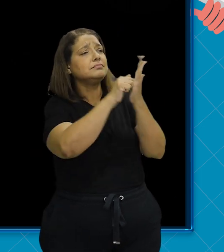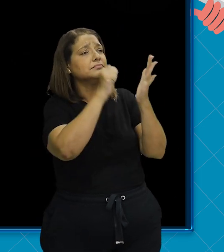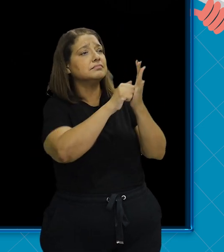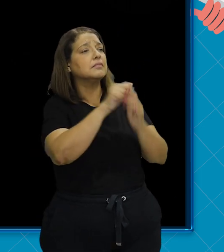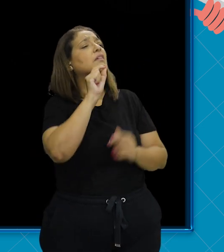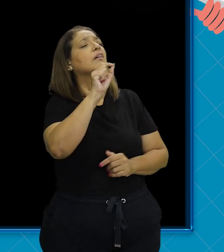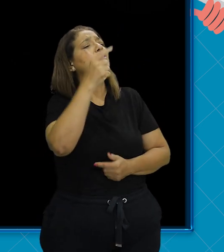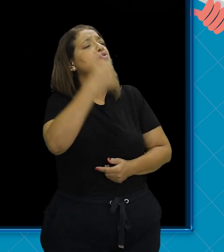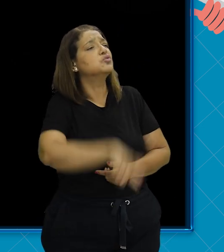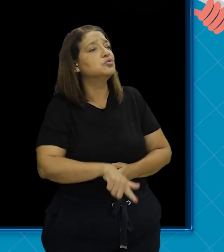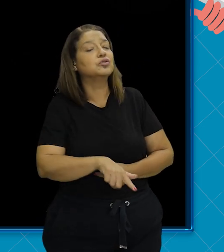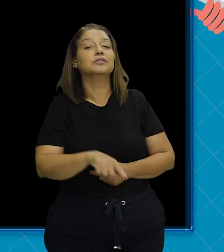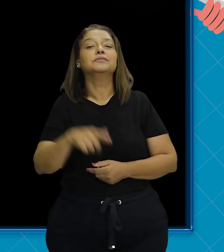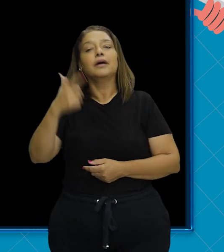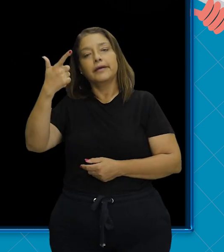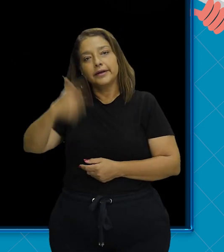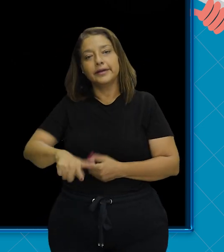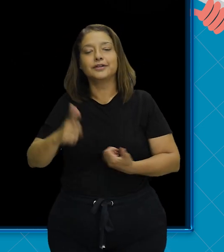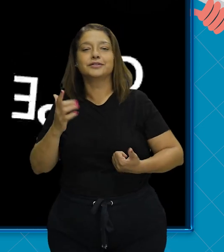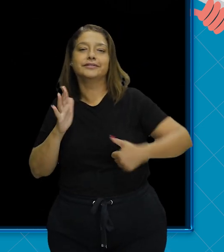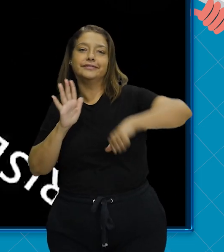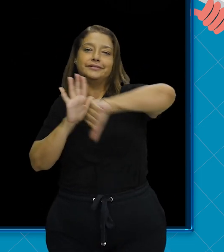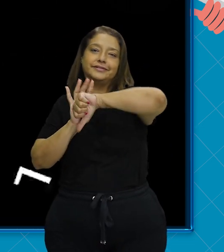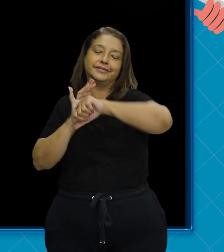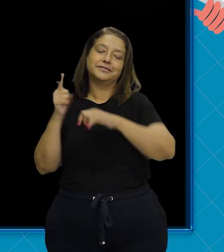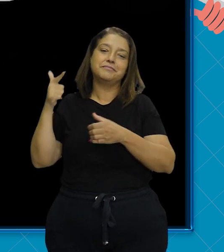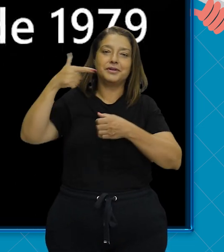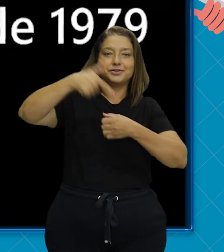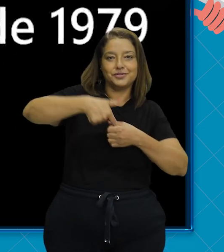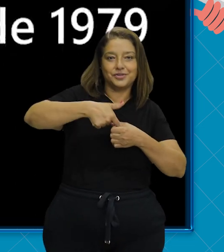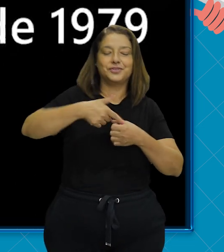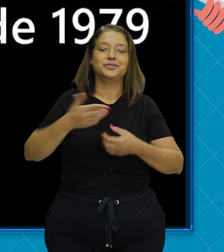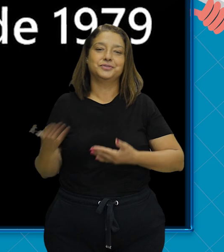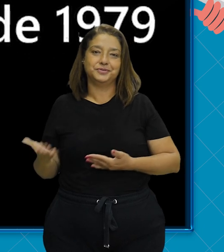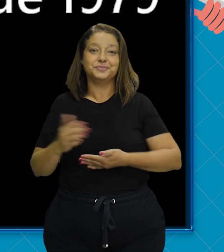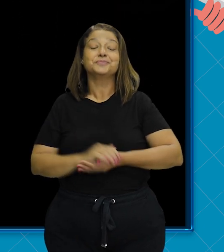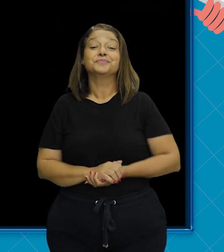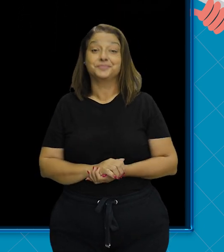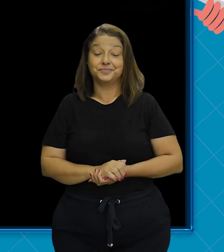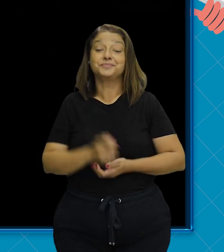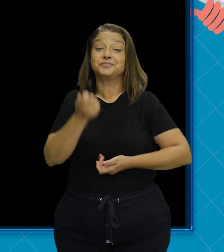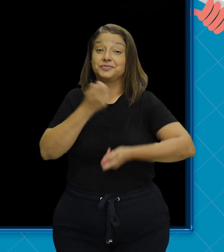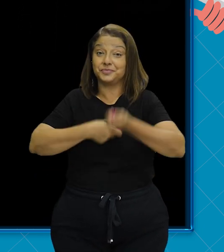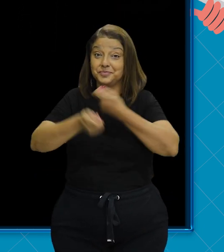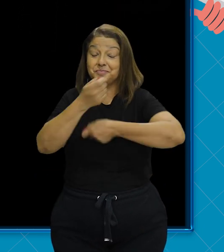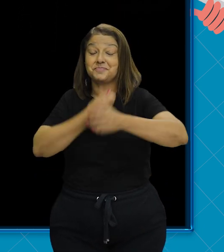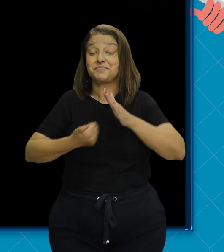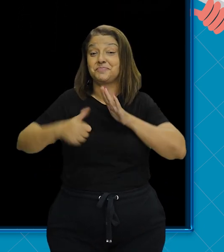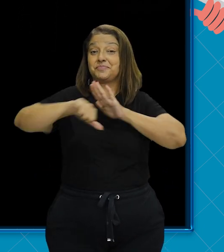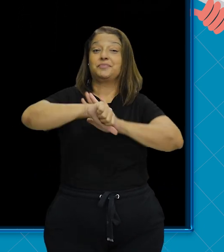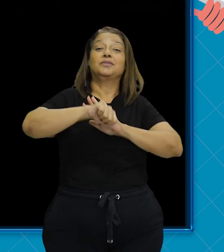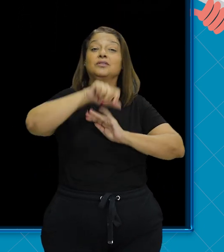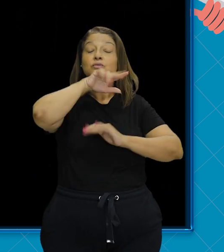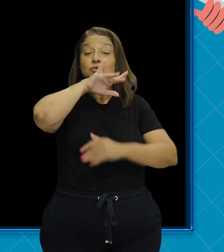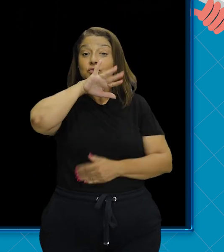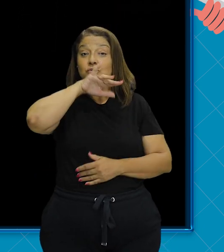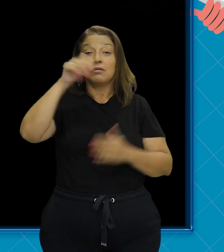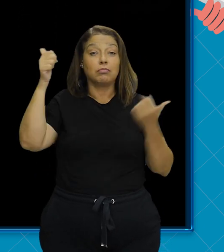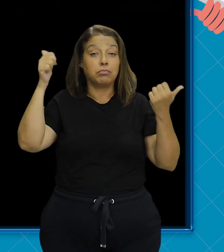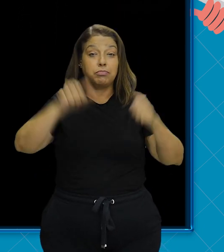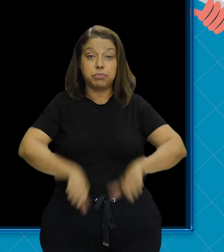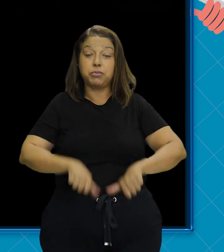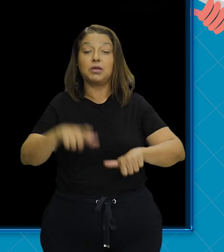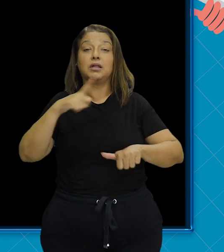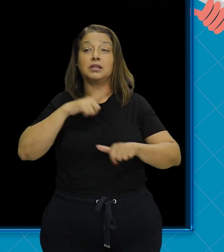Quem é de novo? Outra crise do petróleo, mas agora em 1979, a crise econômica se agravou. A dívida